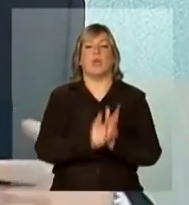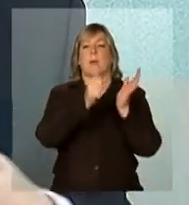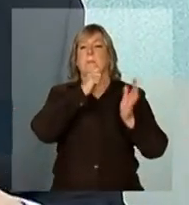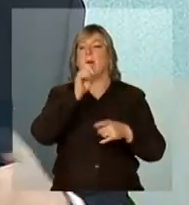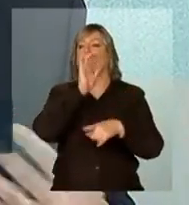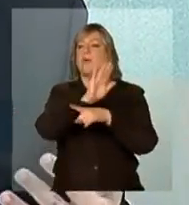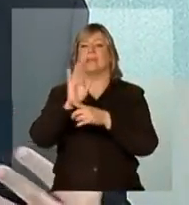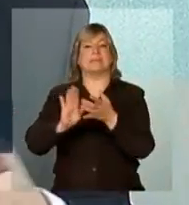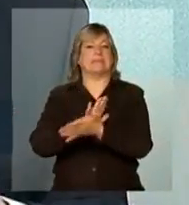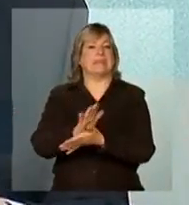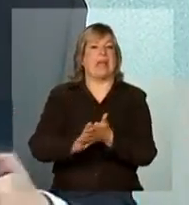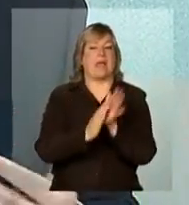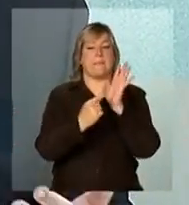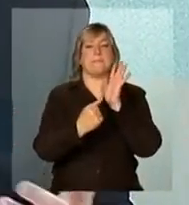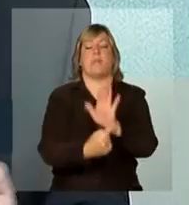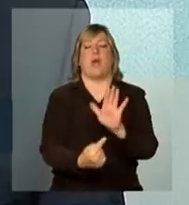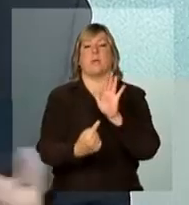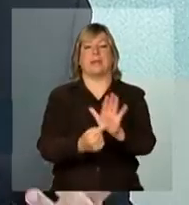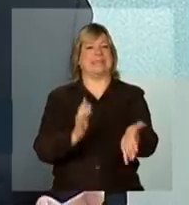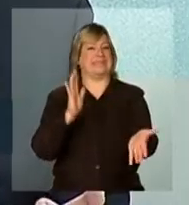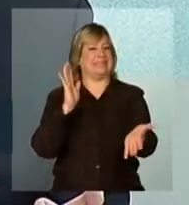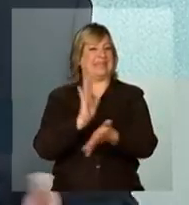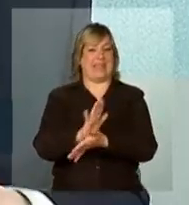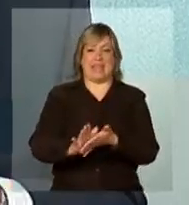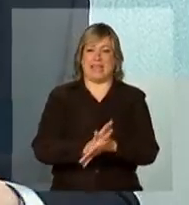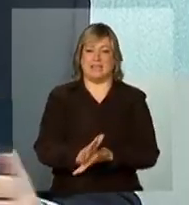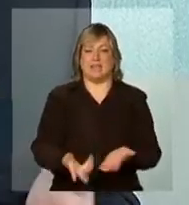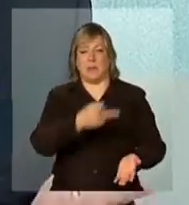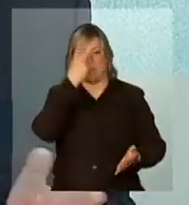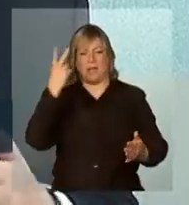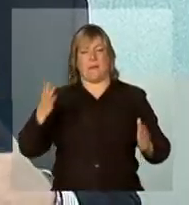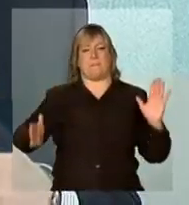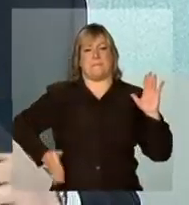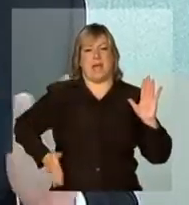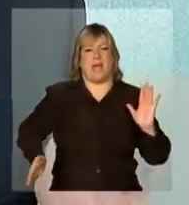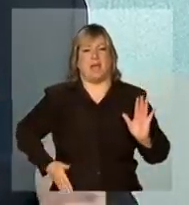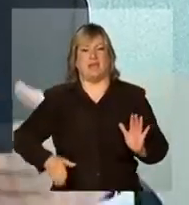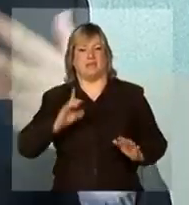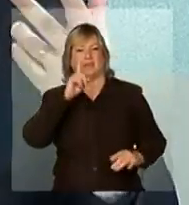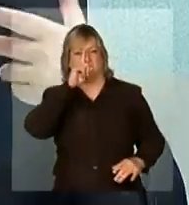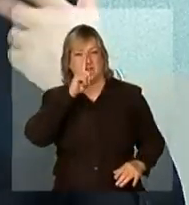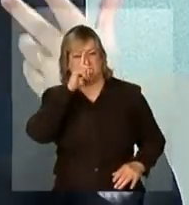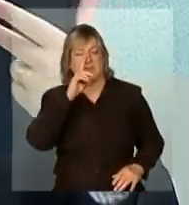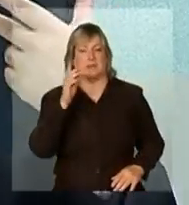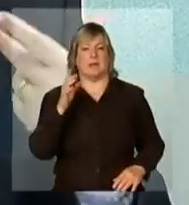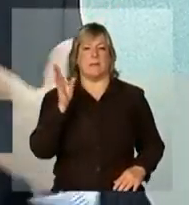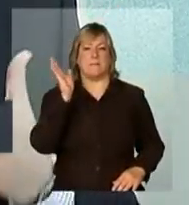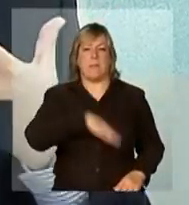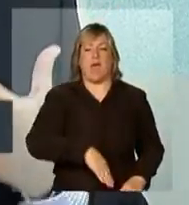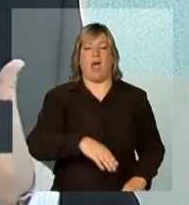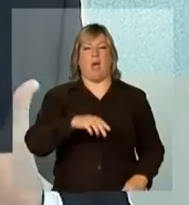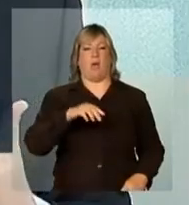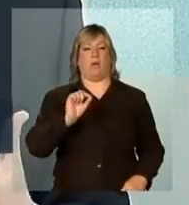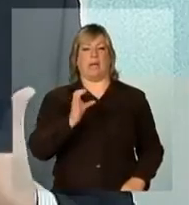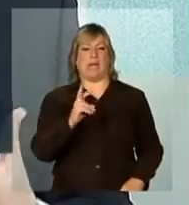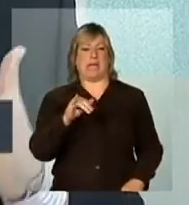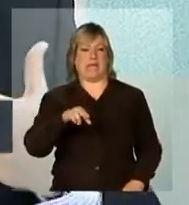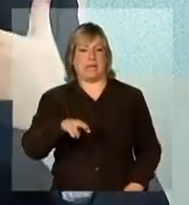são resultados de violência entre grupos criminosos. Então, esses mortos não são parte do da